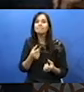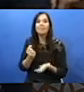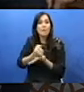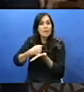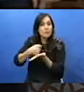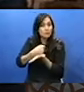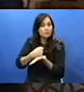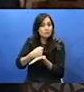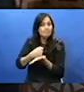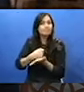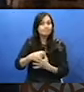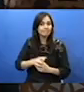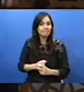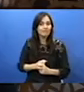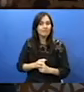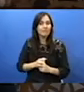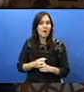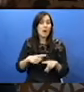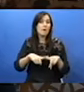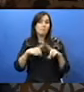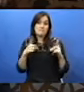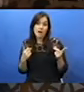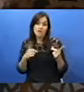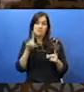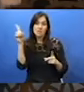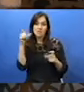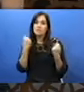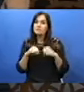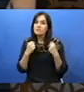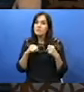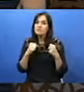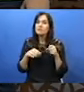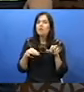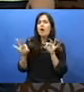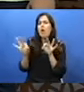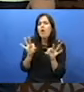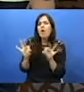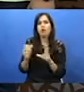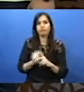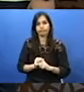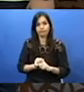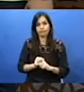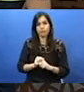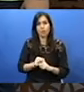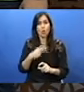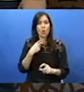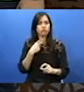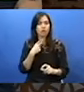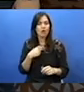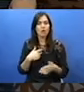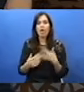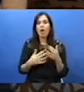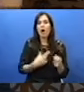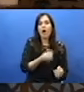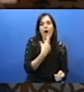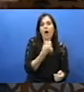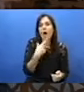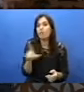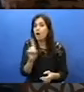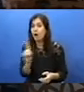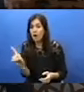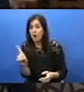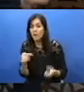drogas. Porém, por isso mesmo que eles têm que ser controlados, utilizados só com prescrição médica,